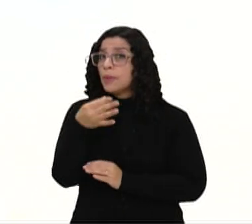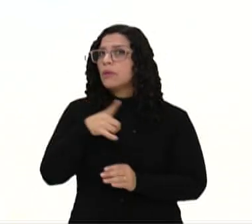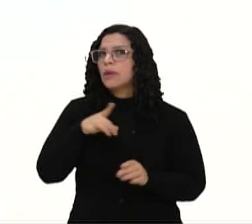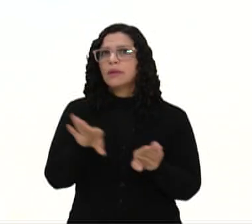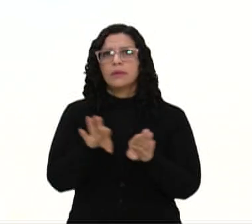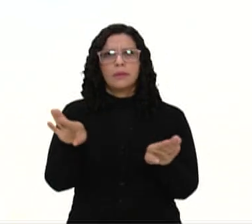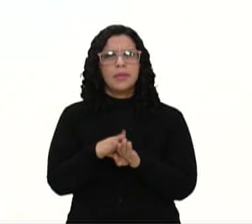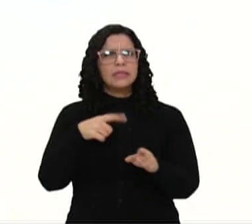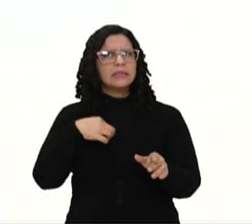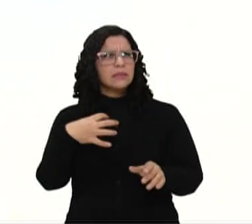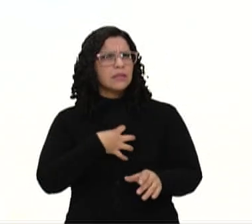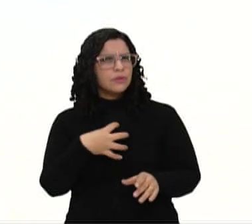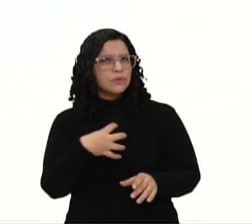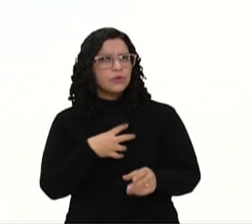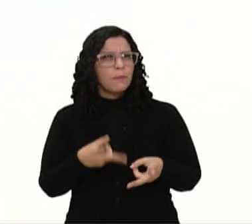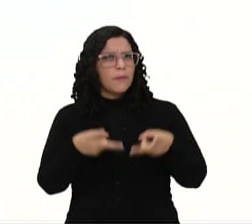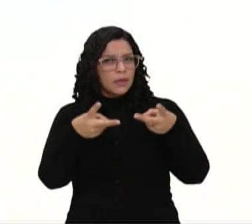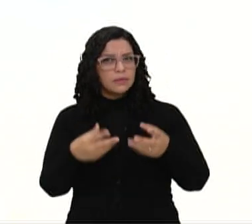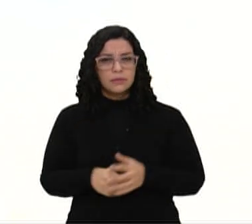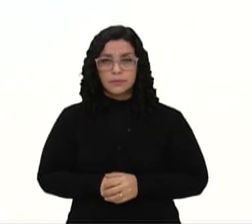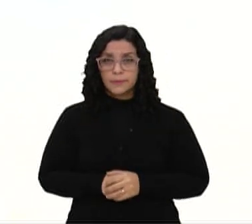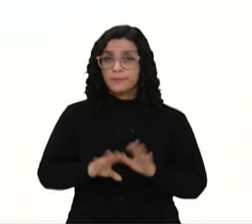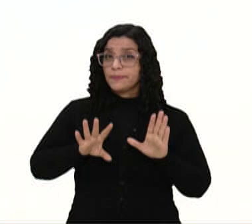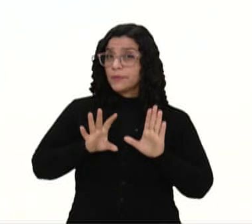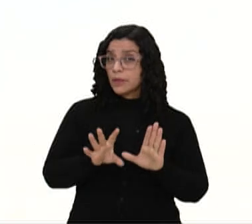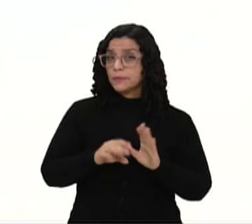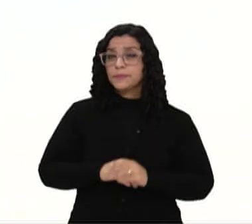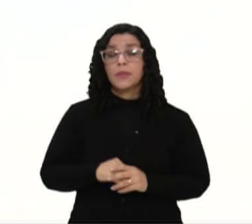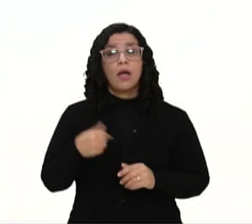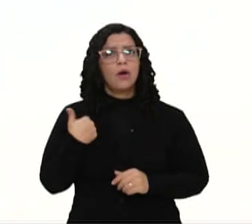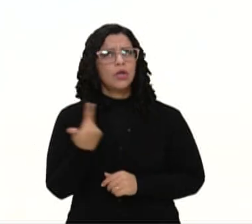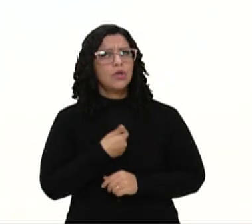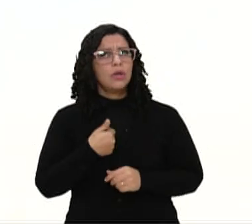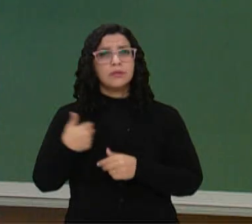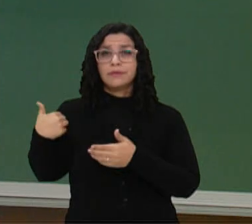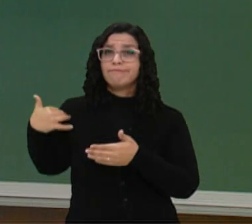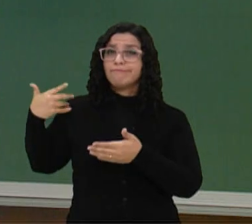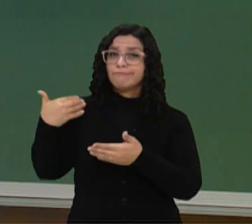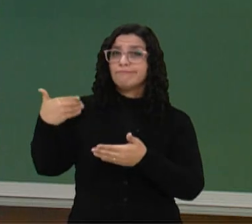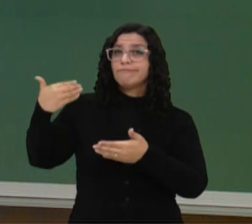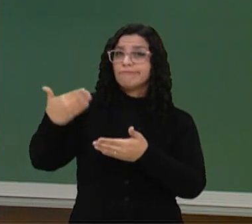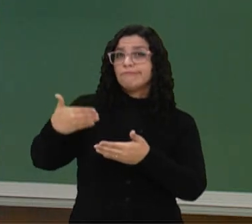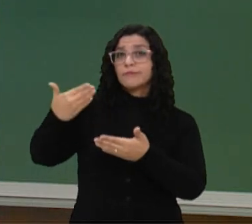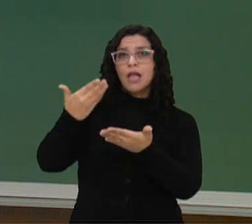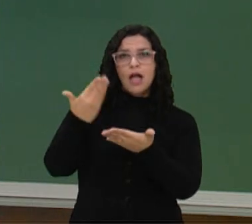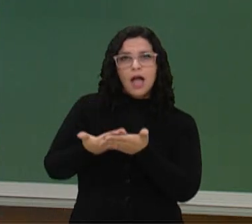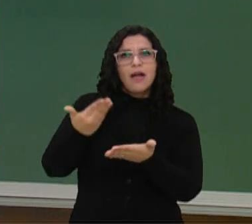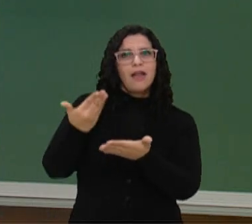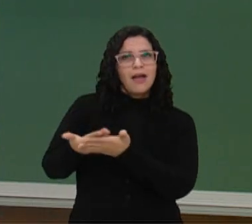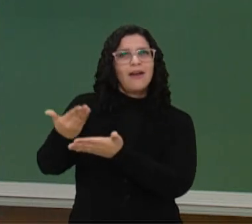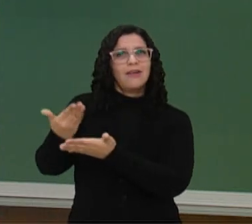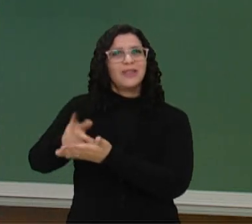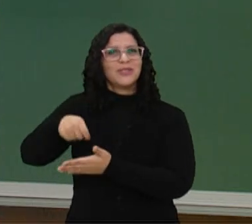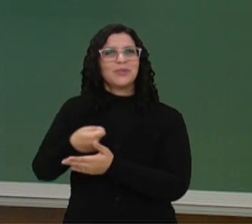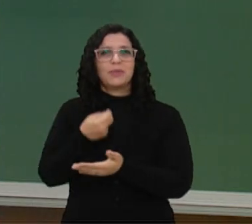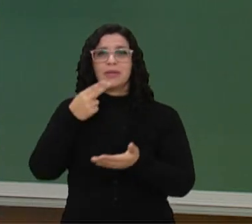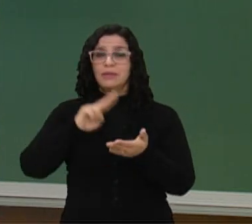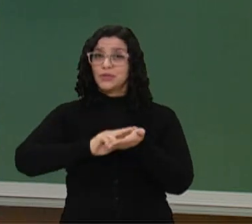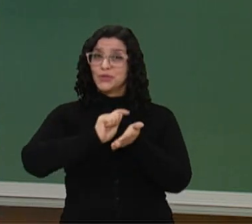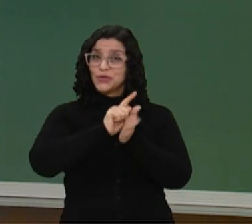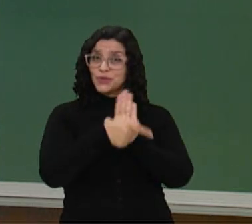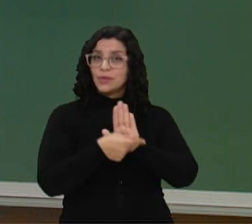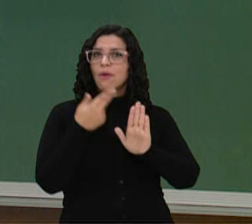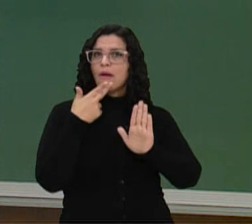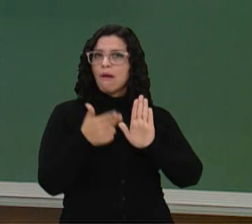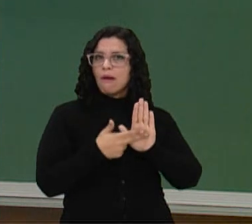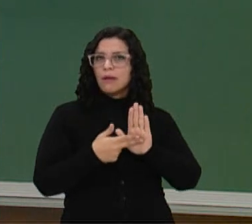reconhecer efeitos de sentidos. Isso mesmo, estamos numa sequência de aulas sobre o tema carta aberta. Hoje,